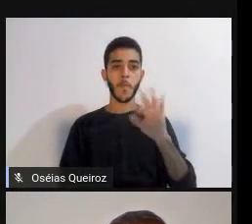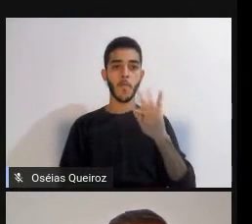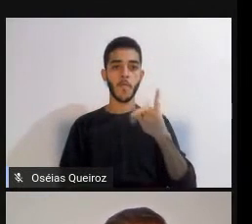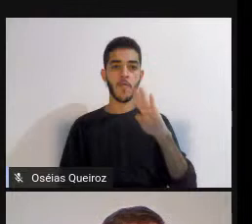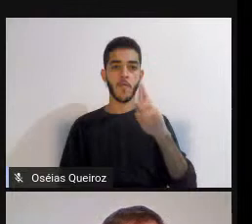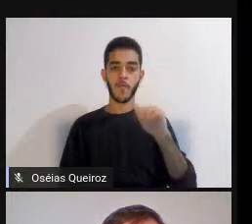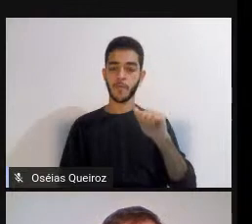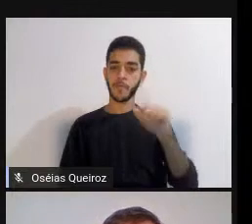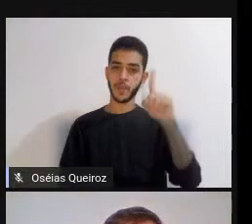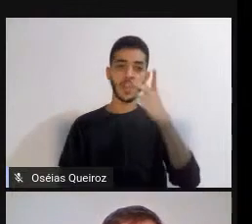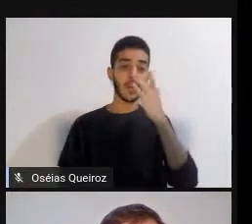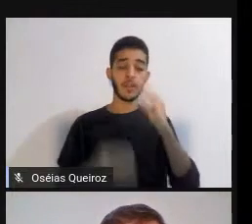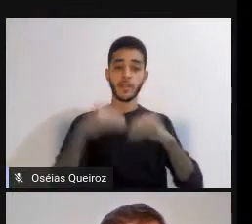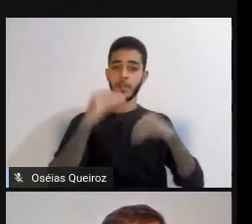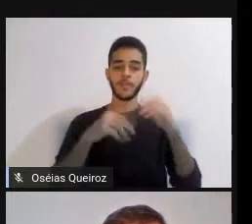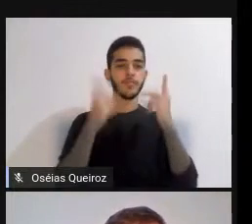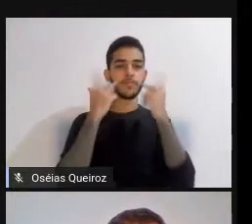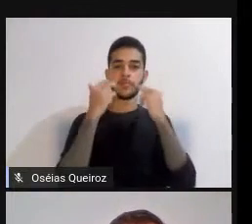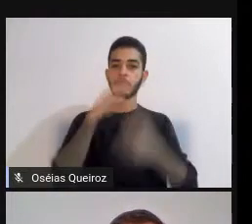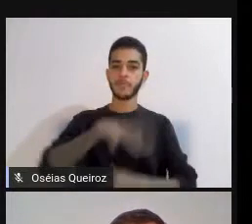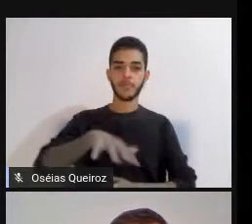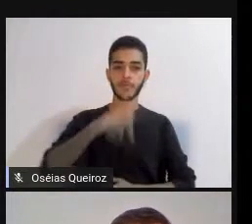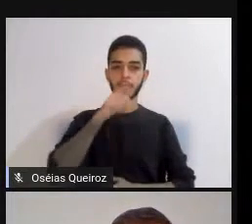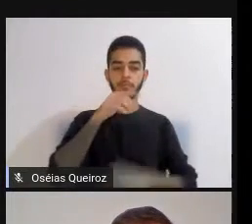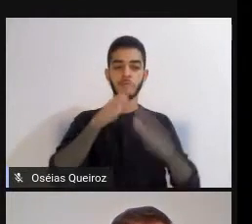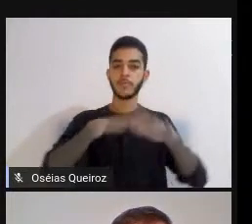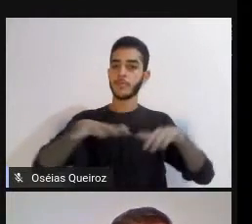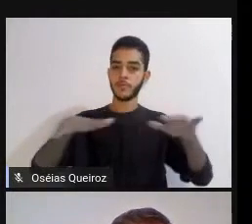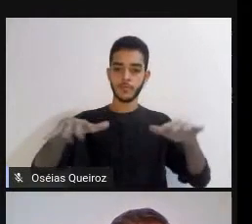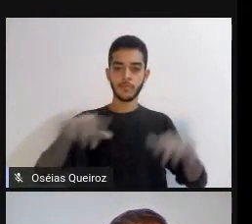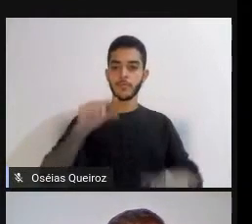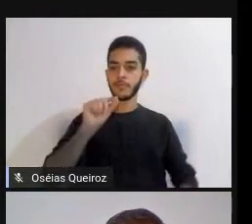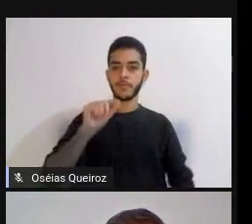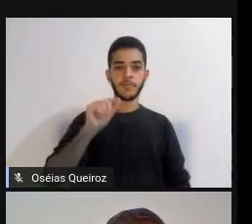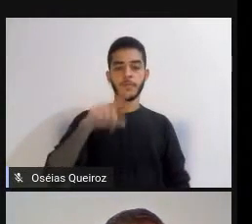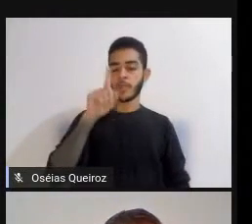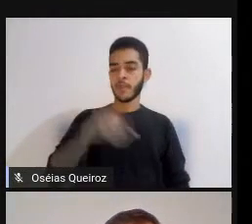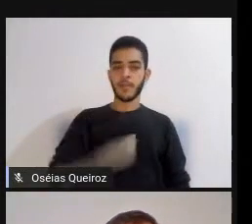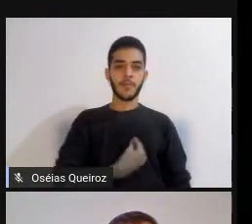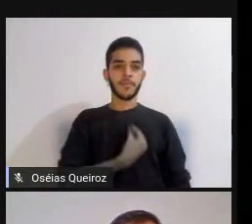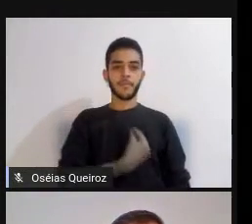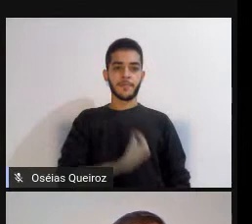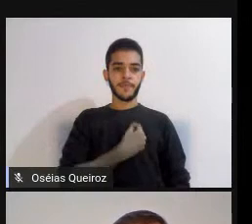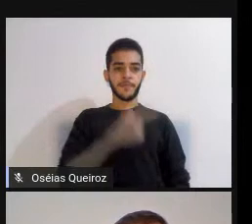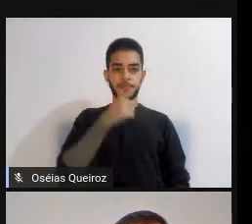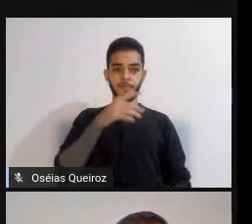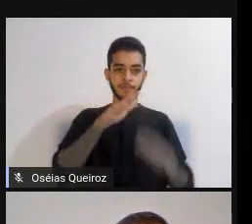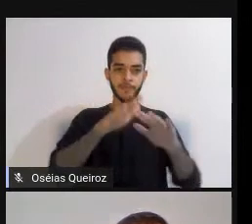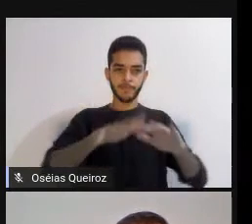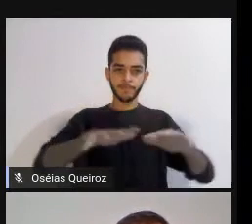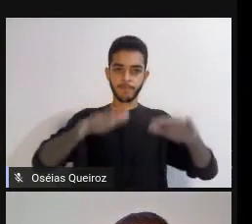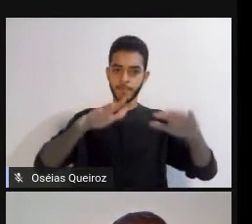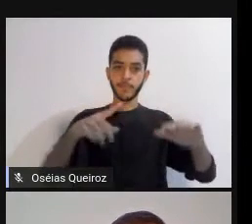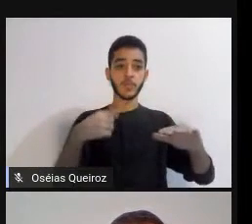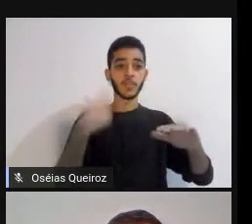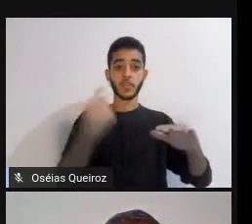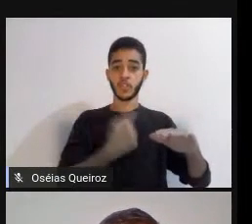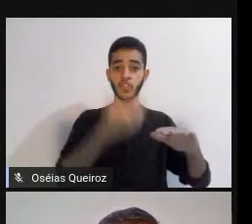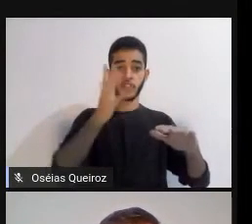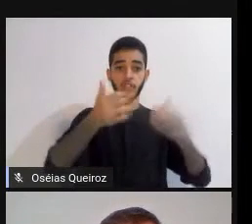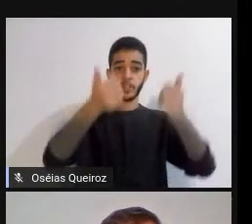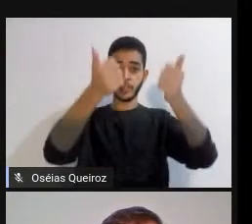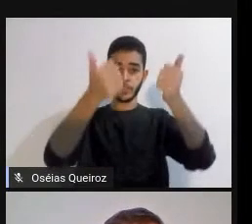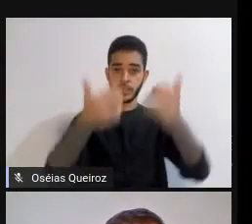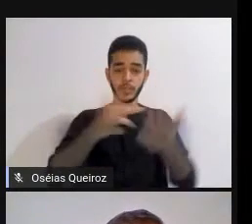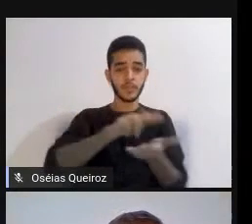mais comum nos ambientes aquáticos. Ela é extremamente abundante nos oceanos. E como nós falamos, elas são utilizadas em